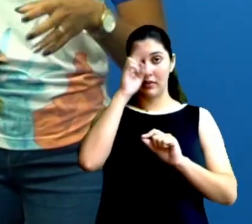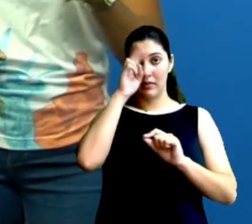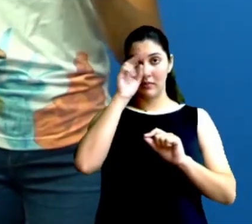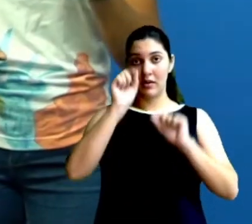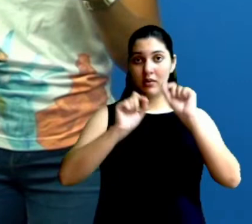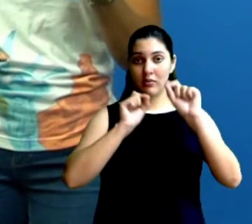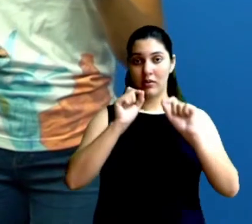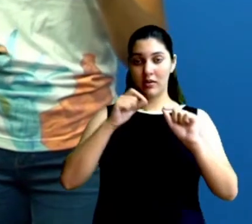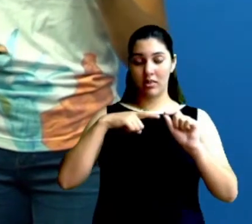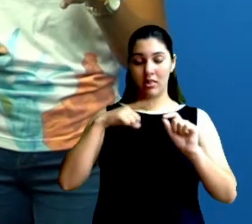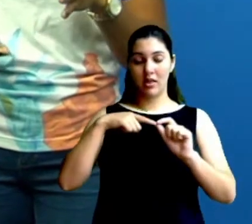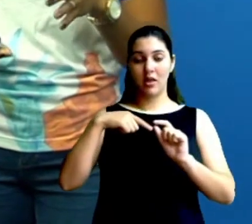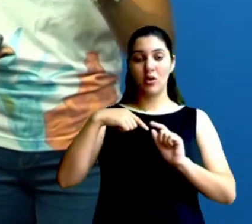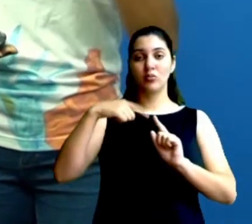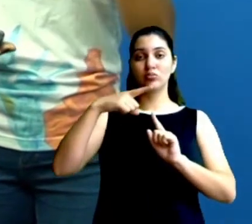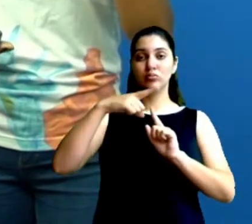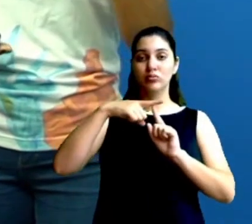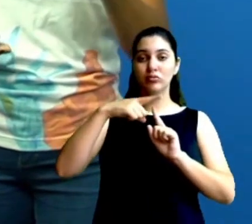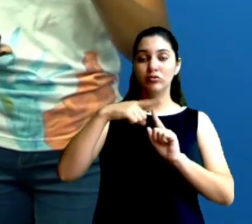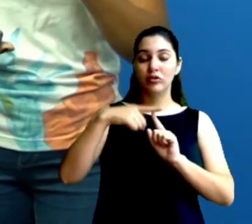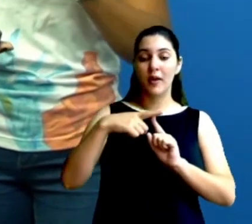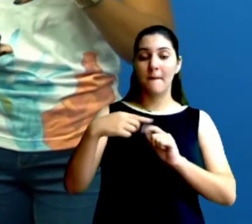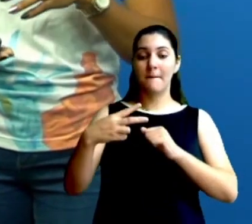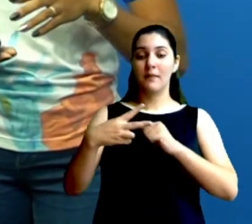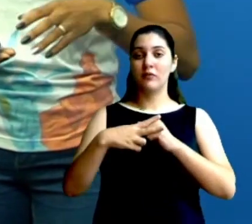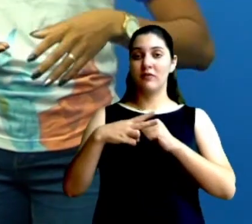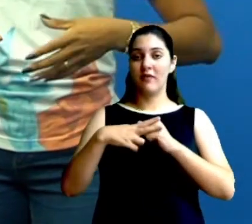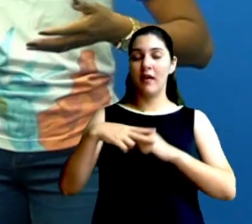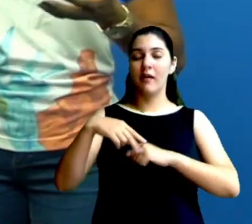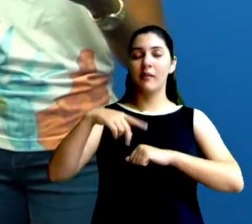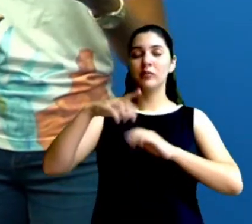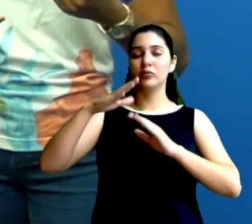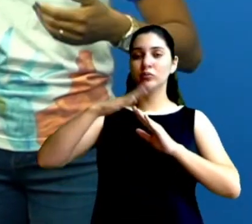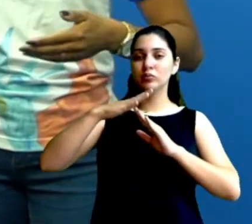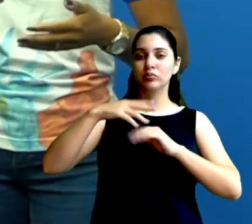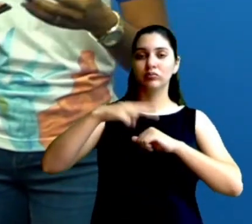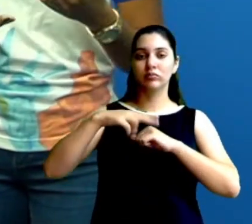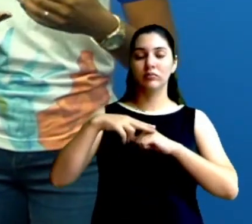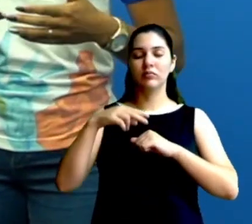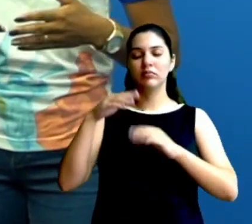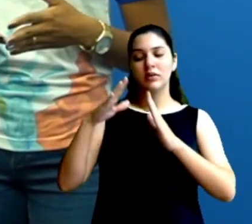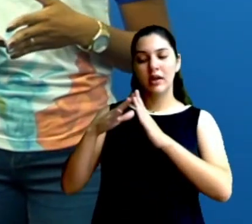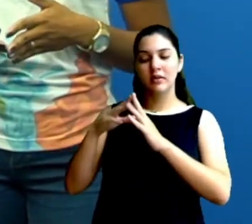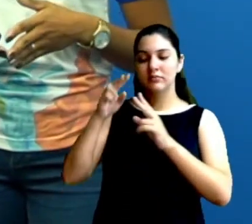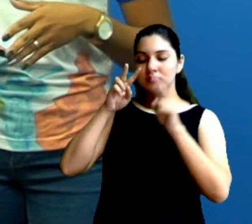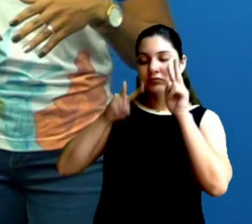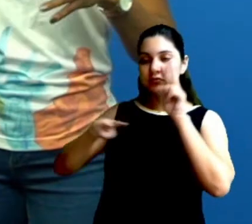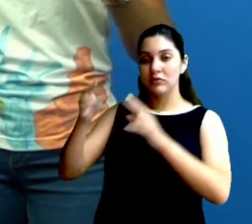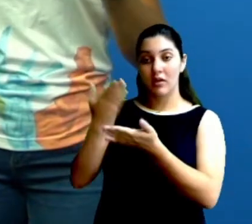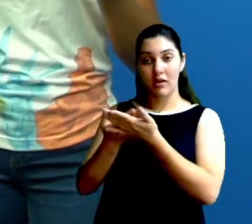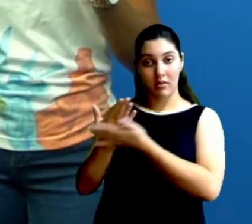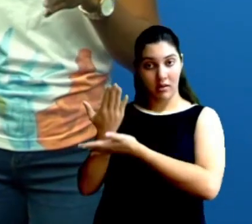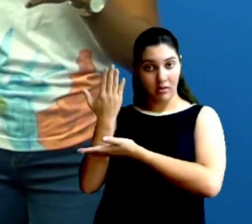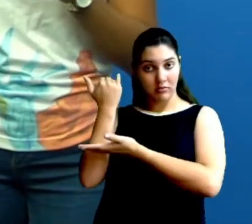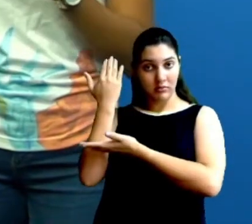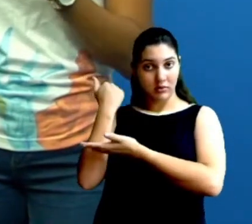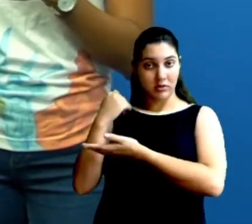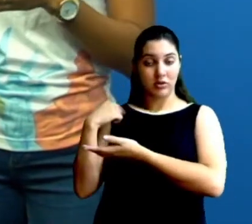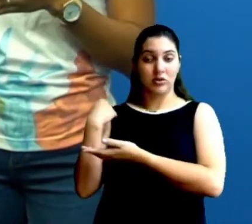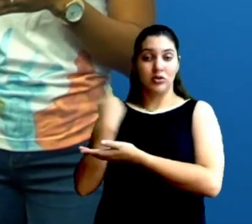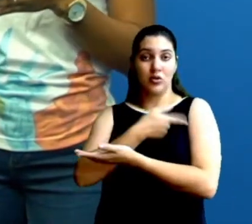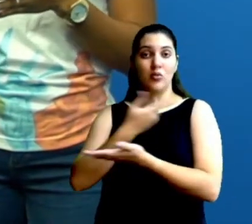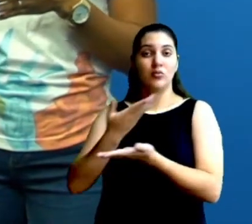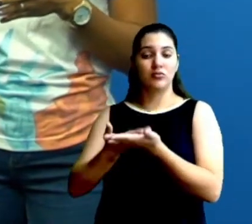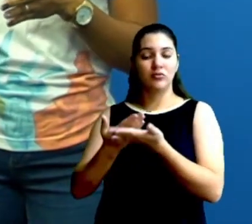também o quê? Os tempos verbais. Então, você aí de casa vai rever as aulas anteriores que nós estudamos